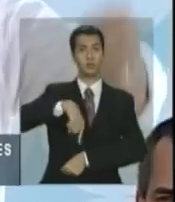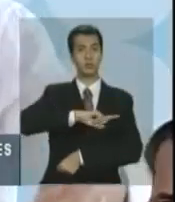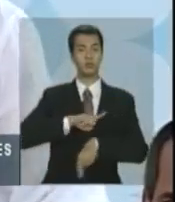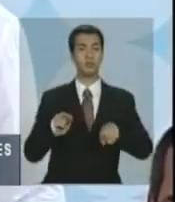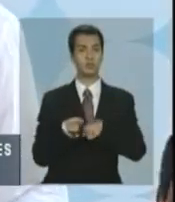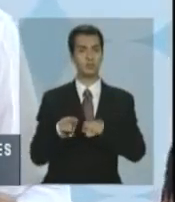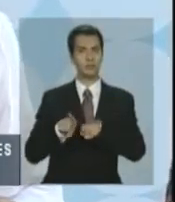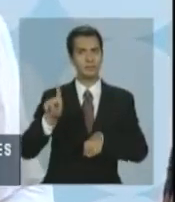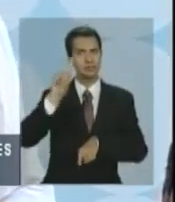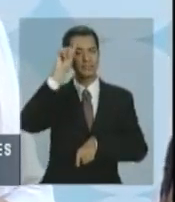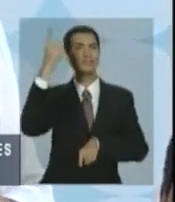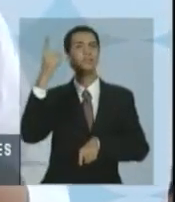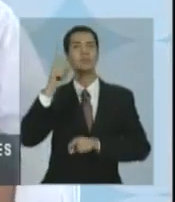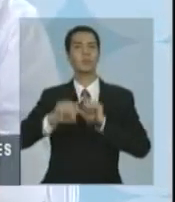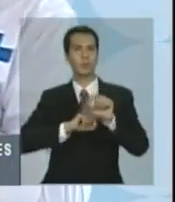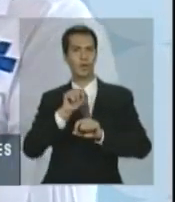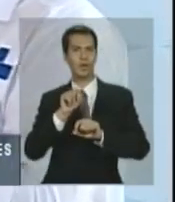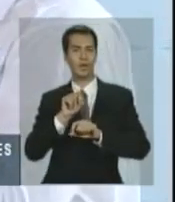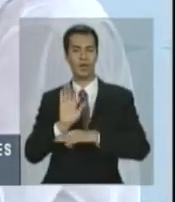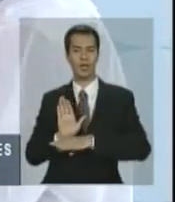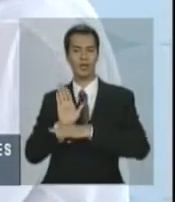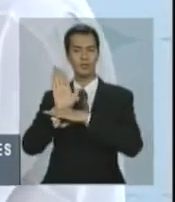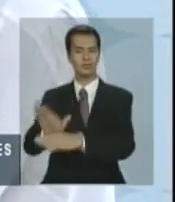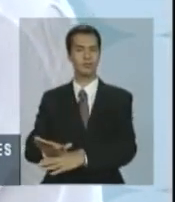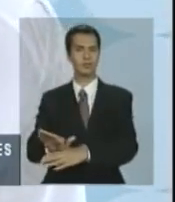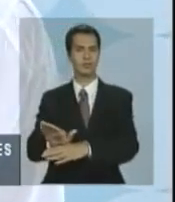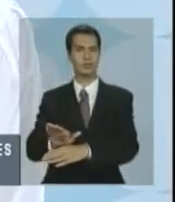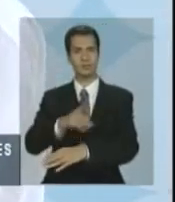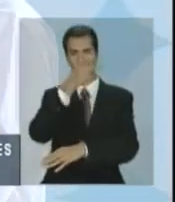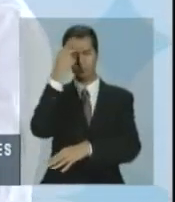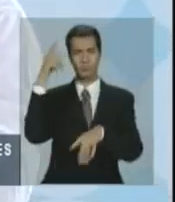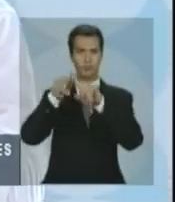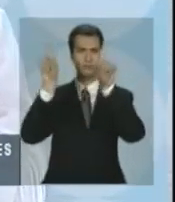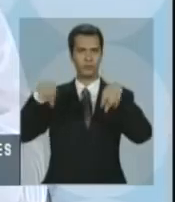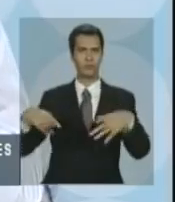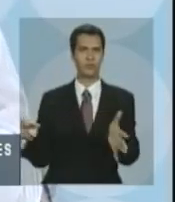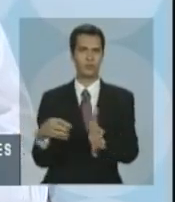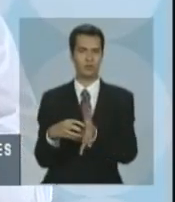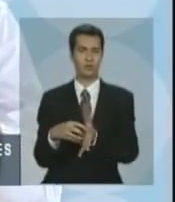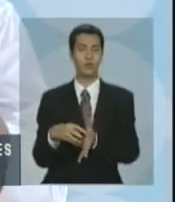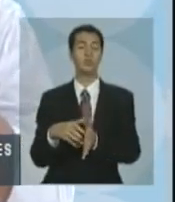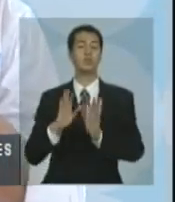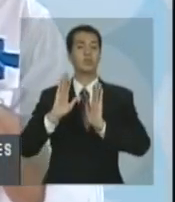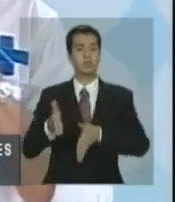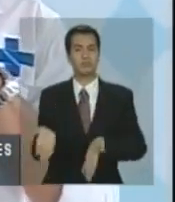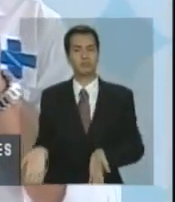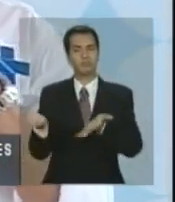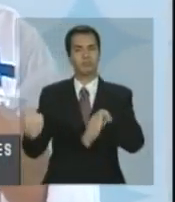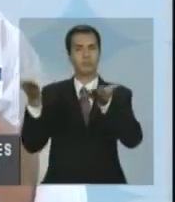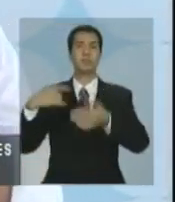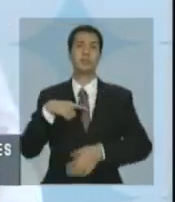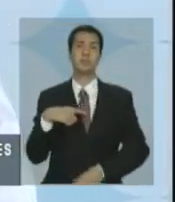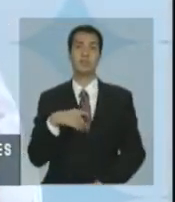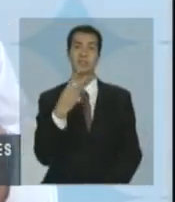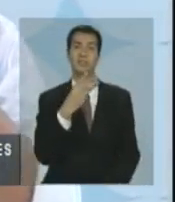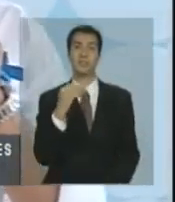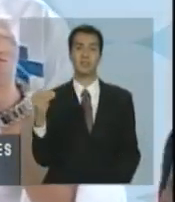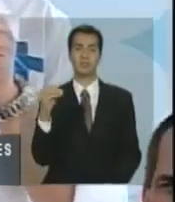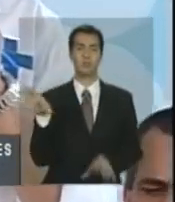das equipes de saúde da família. Aqui, o Rio de Janeiro já se inscreveu mais de 300 equipes de saúde da